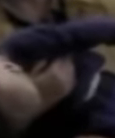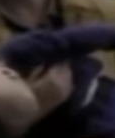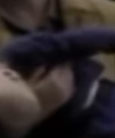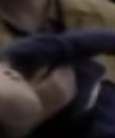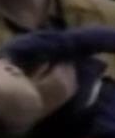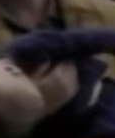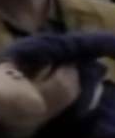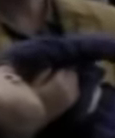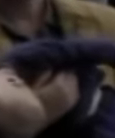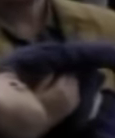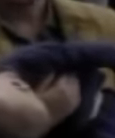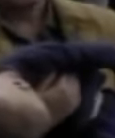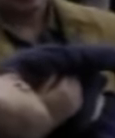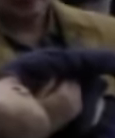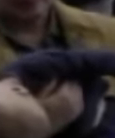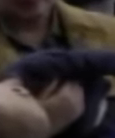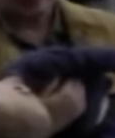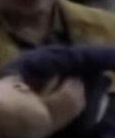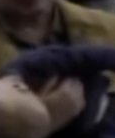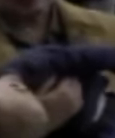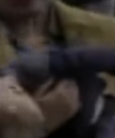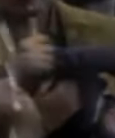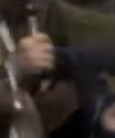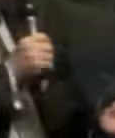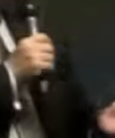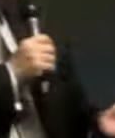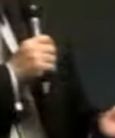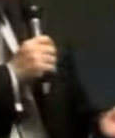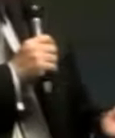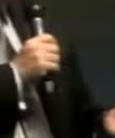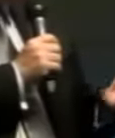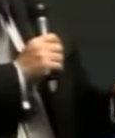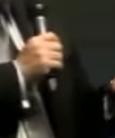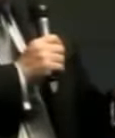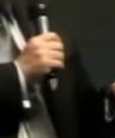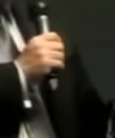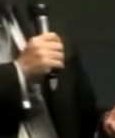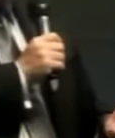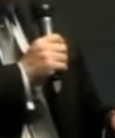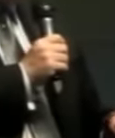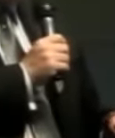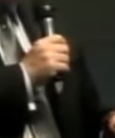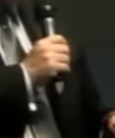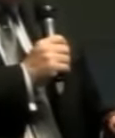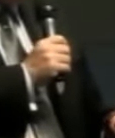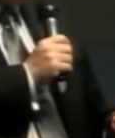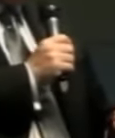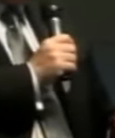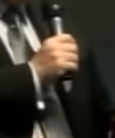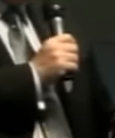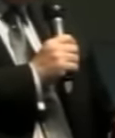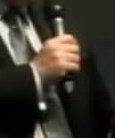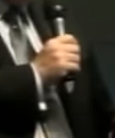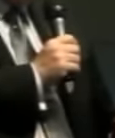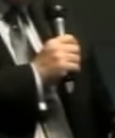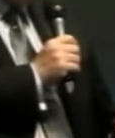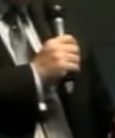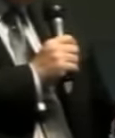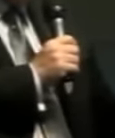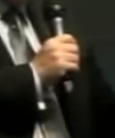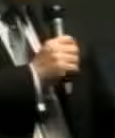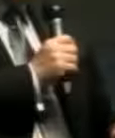ensina-nos Senhor ensina-nos Senhor nós queremos ser ensináveis e faz